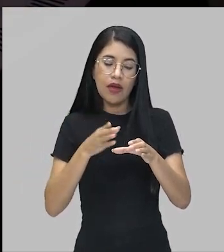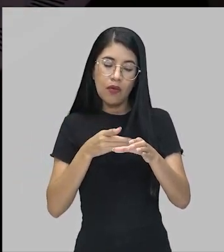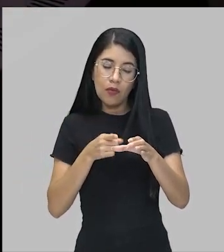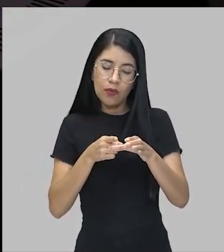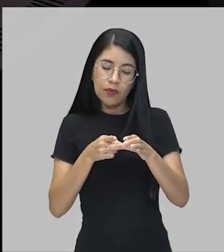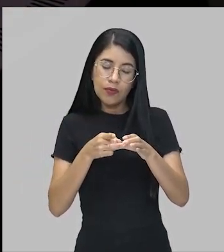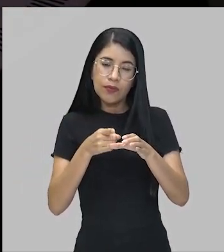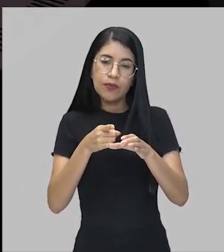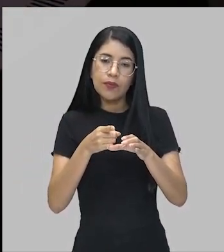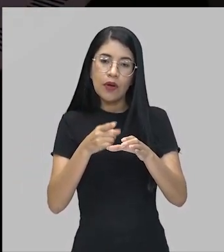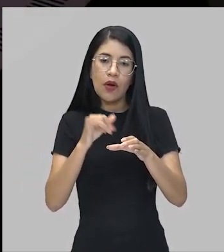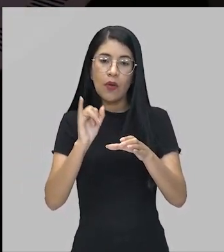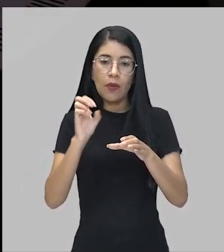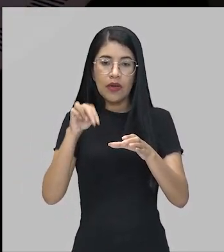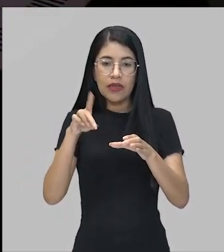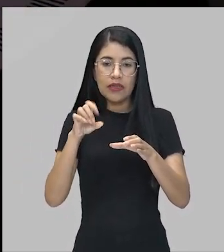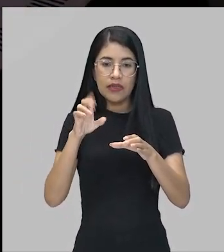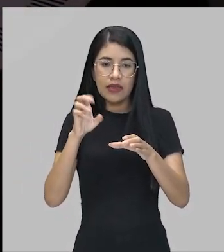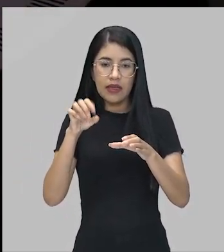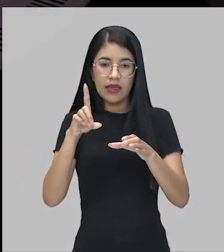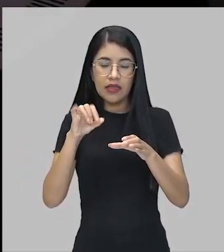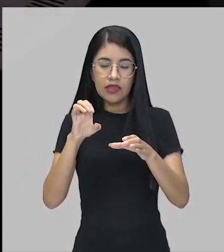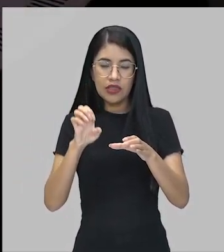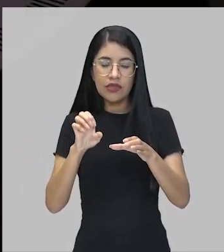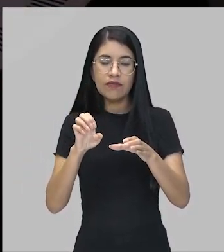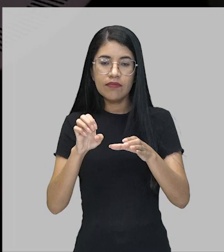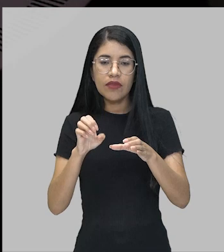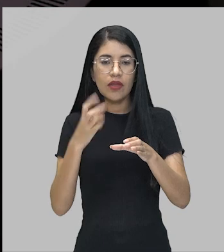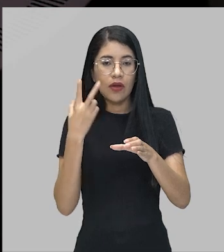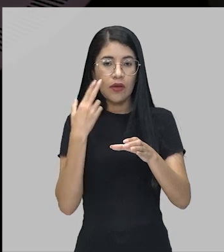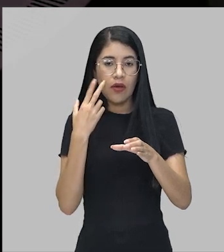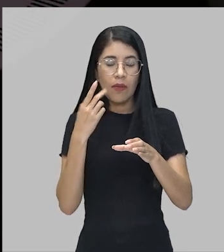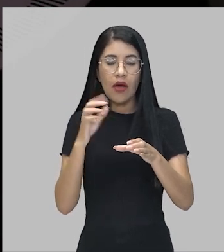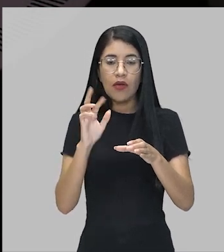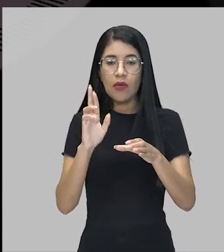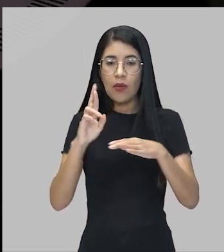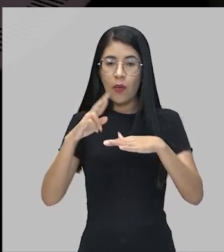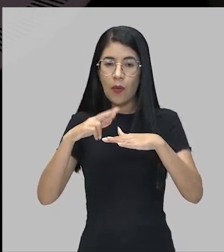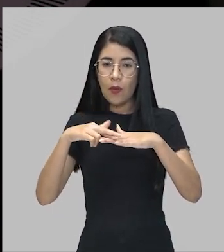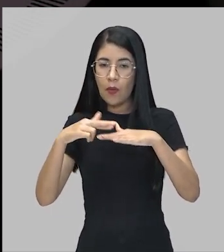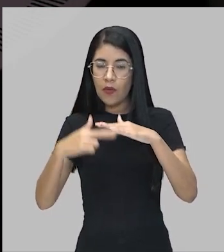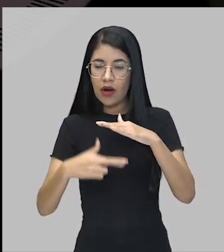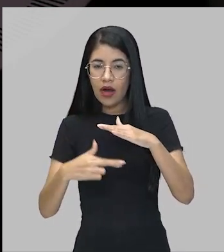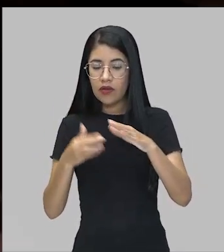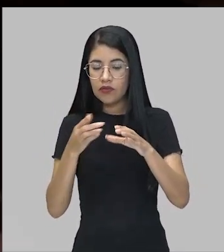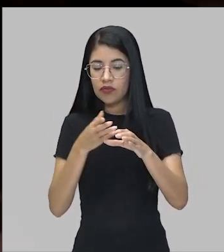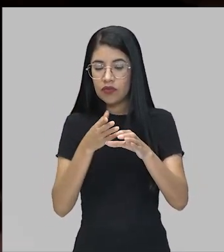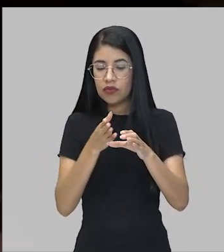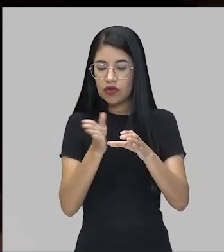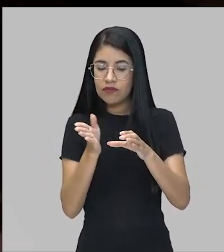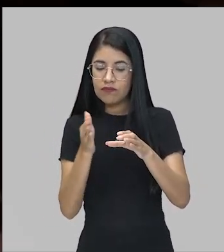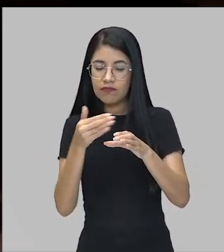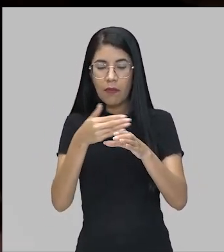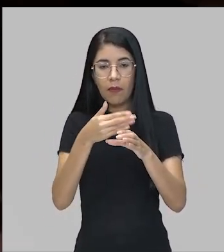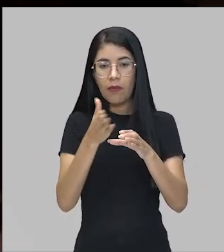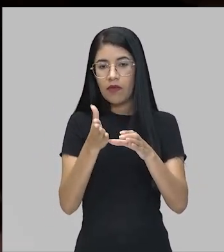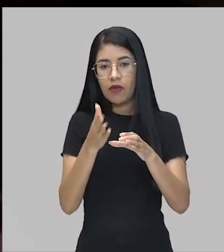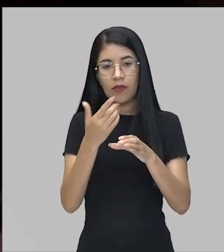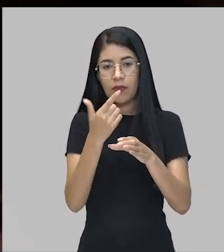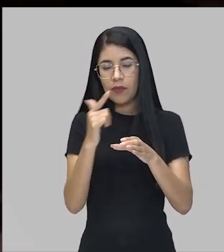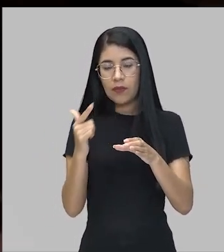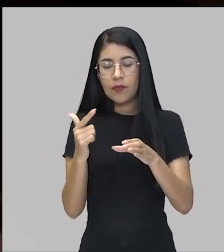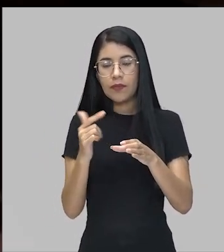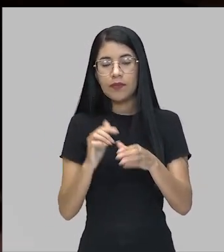em incidência normal e o feixe refratado não é desviado pelo acrílico.